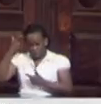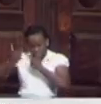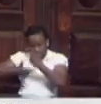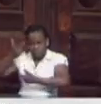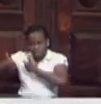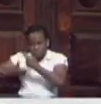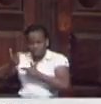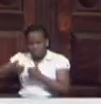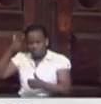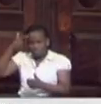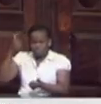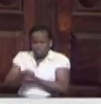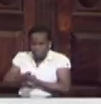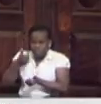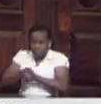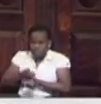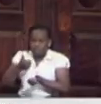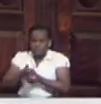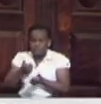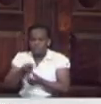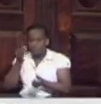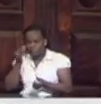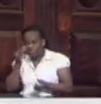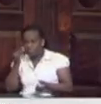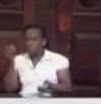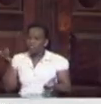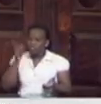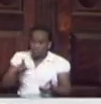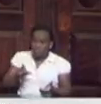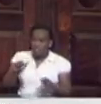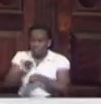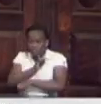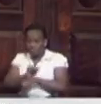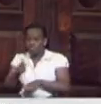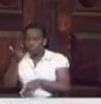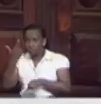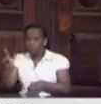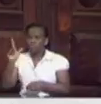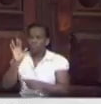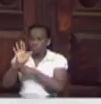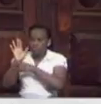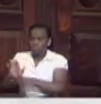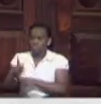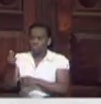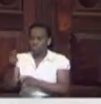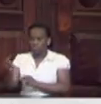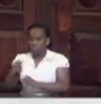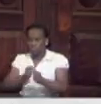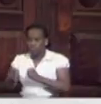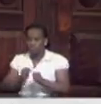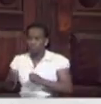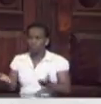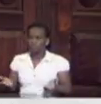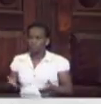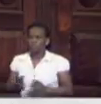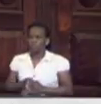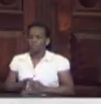a raciocinar e oferecer alternativas econômicas para este Estado.